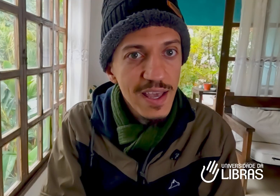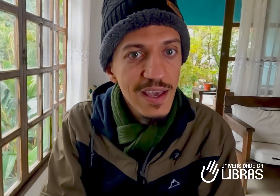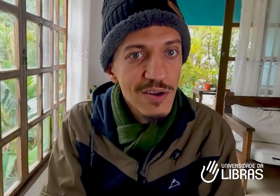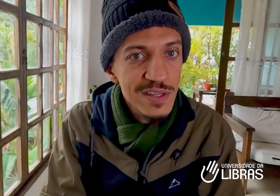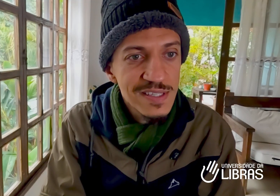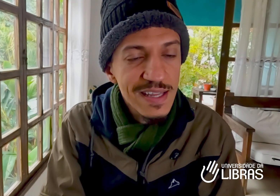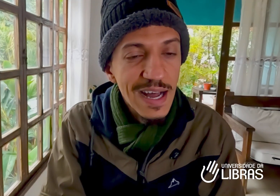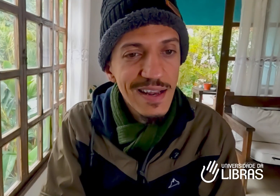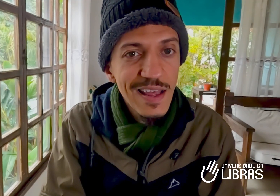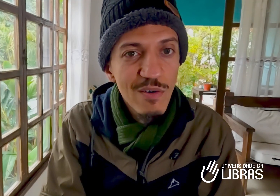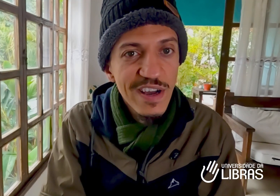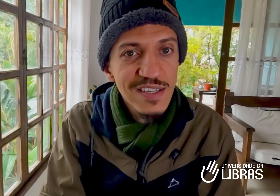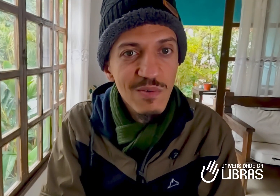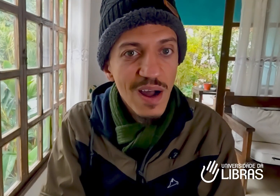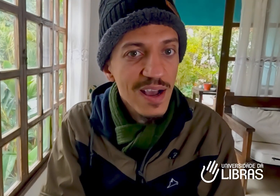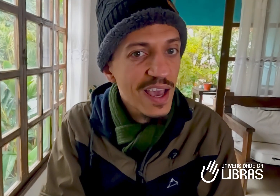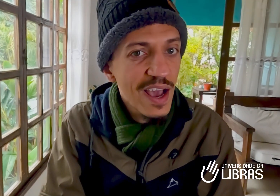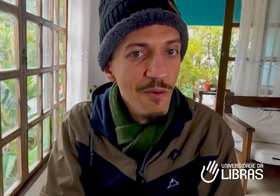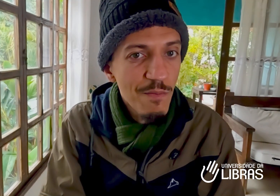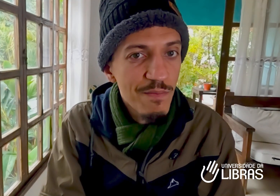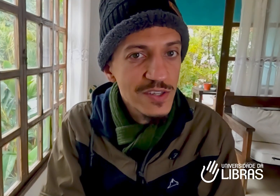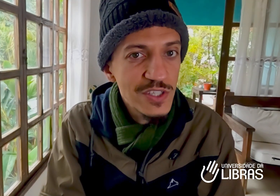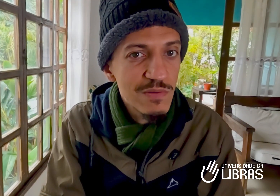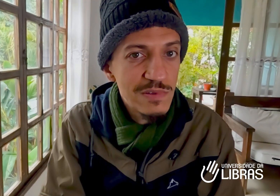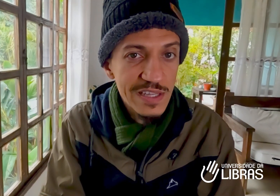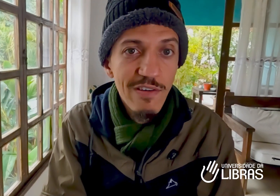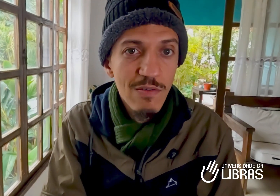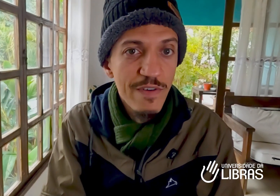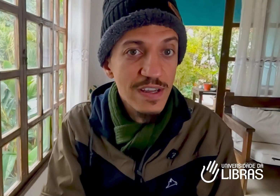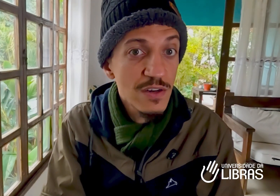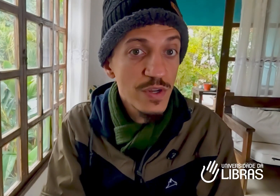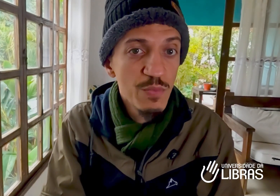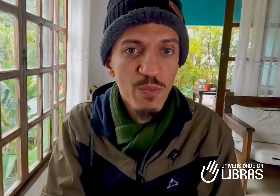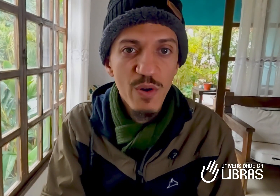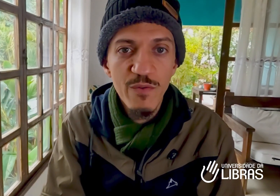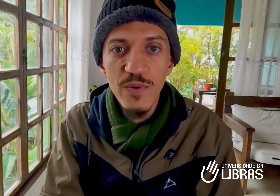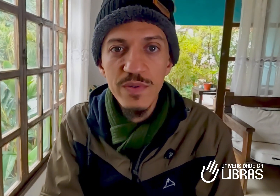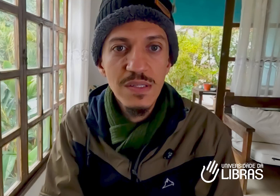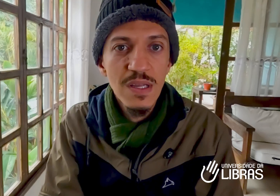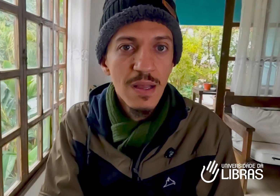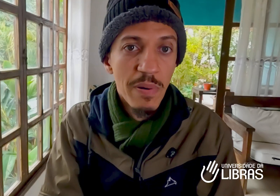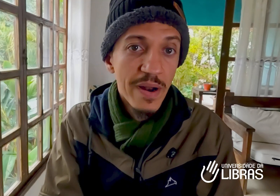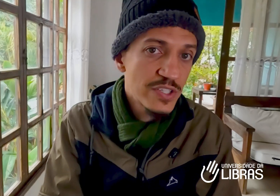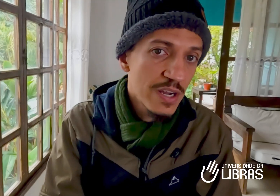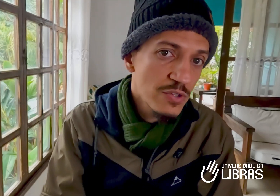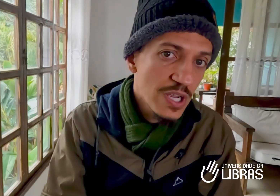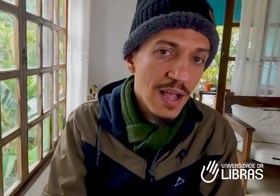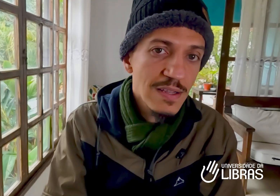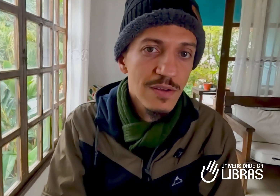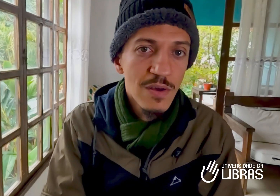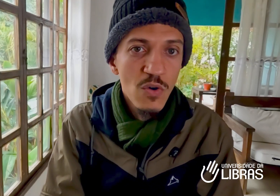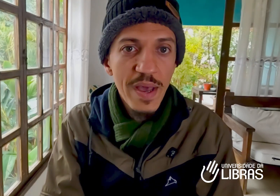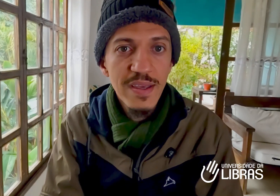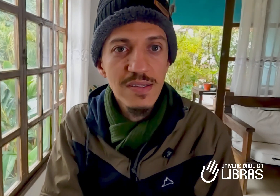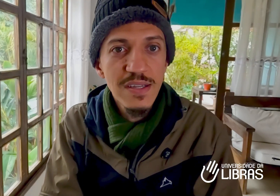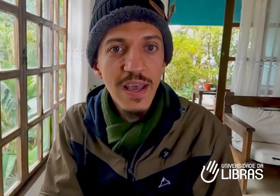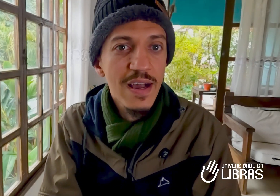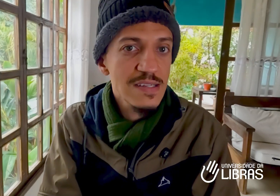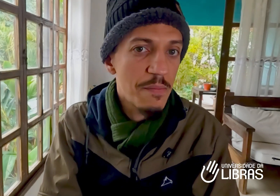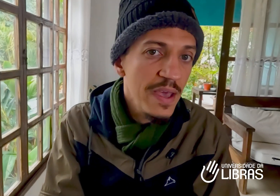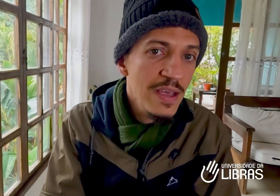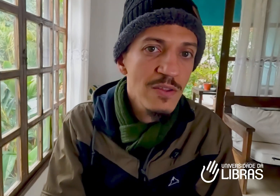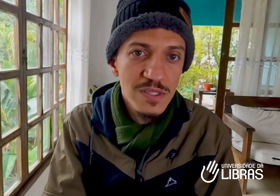E aí, eu, sentado ali, conversando com a Raquel, a gente já estava conversando coisas muito profundas, planejando já como é que ia